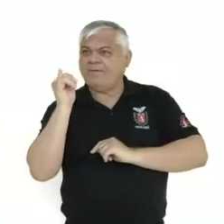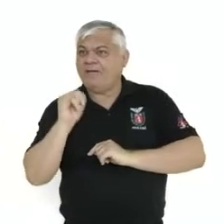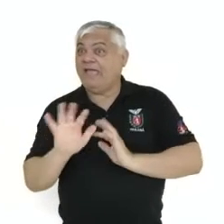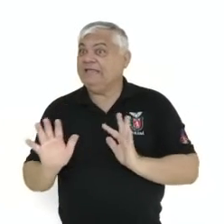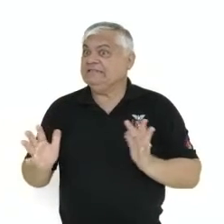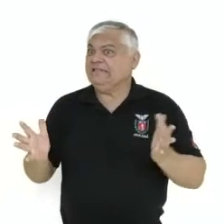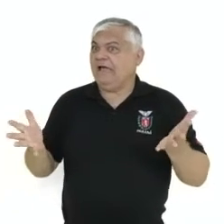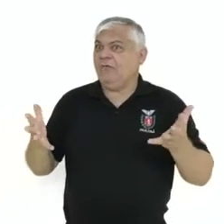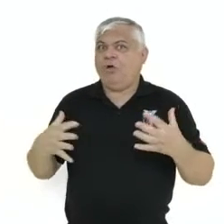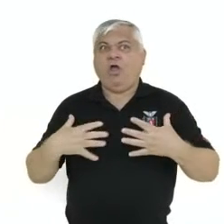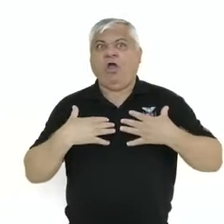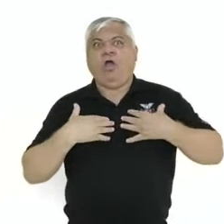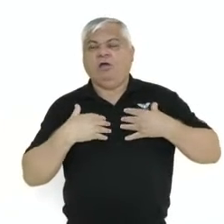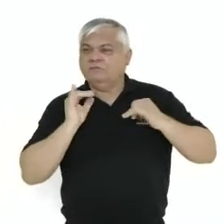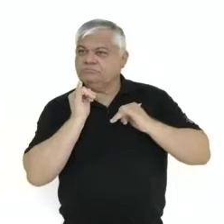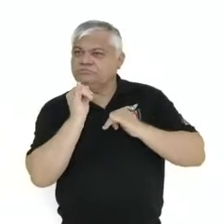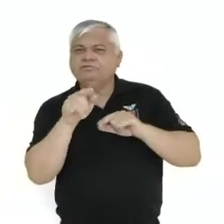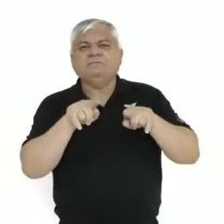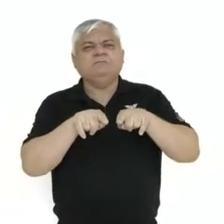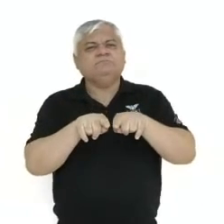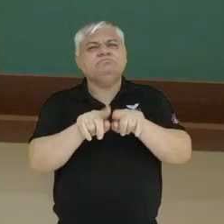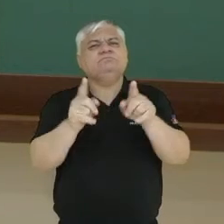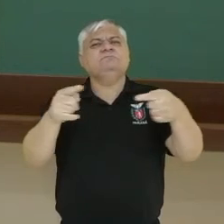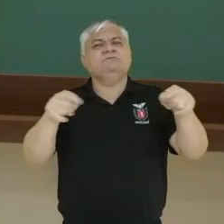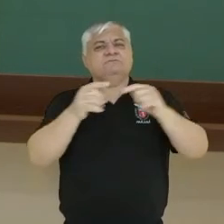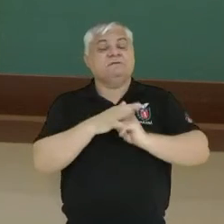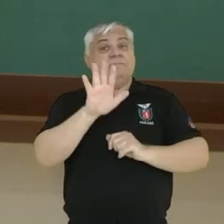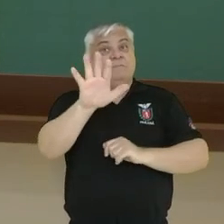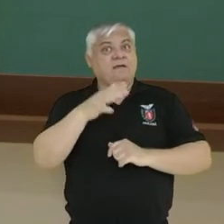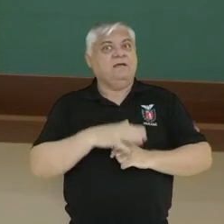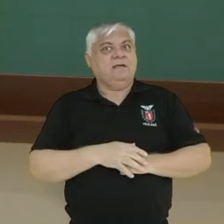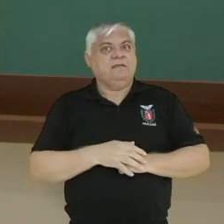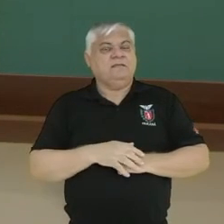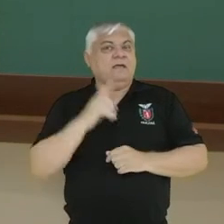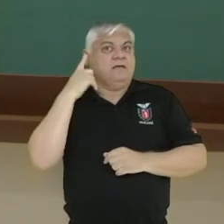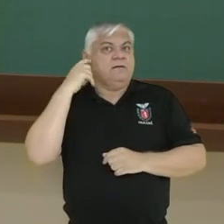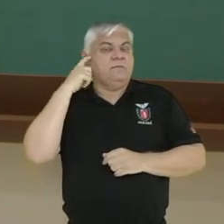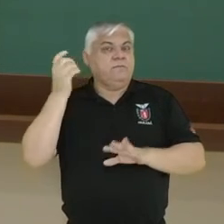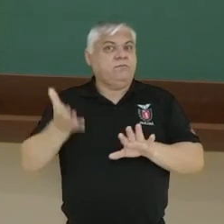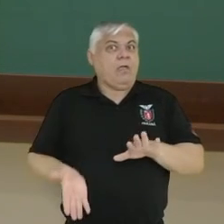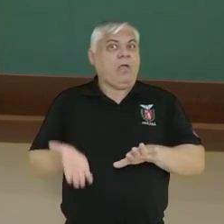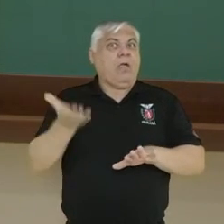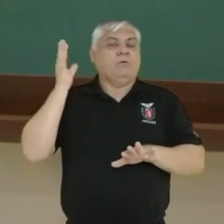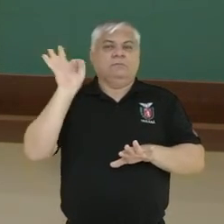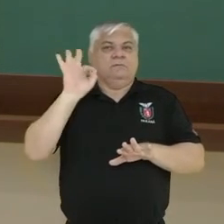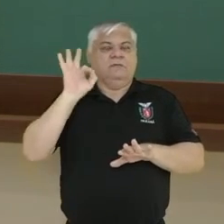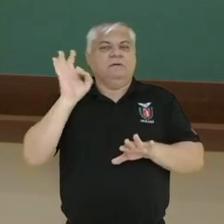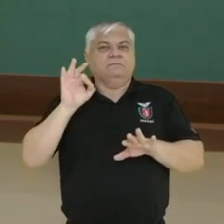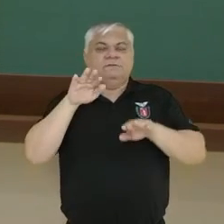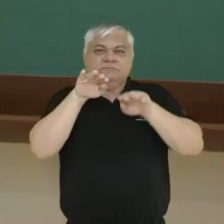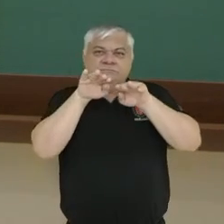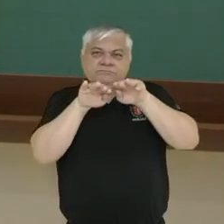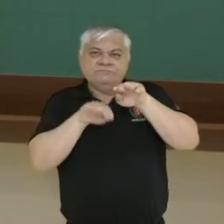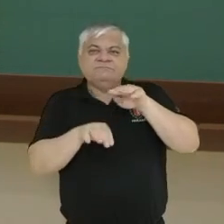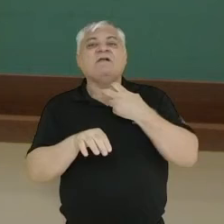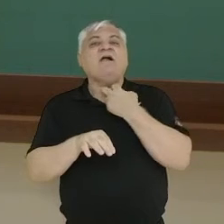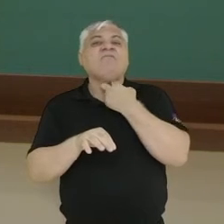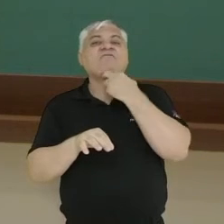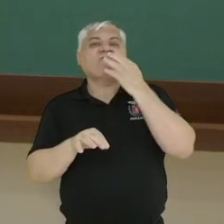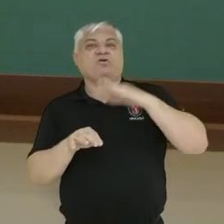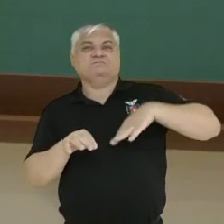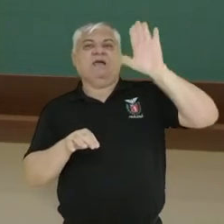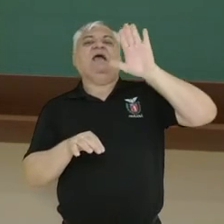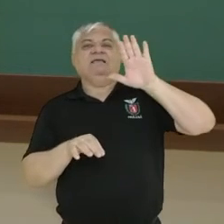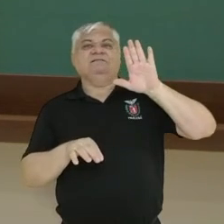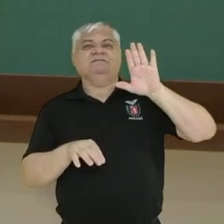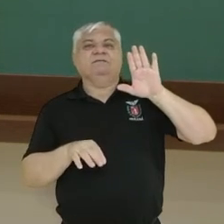da contação. Mas atenção, né? O som ele não pode ultrapassar o volume da sua fala, da sua voz, porque senão não